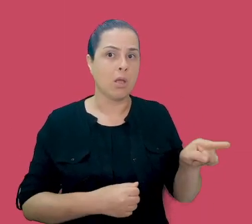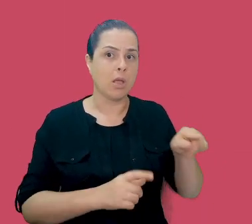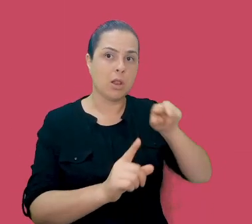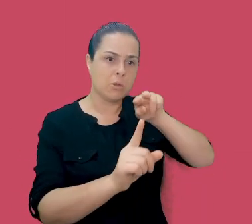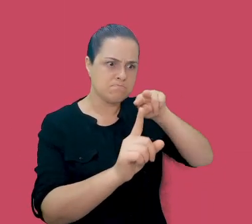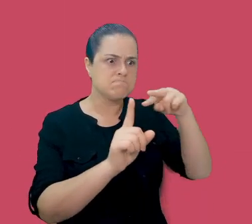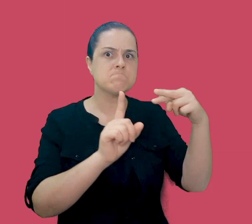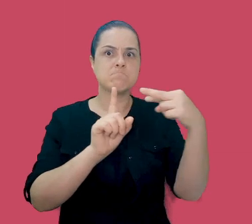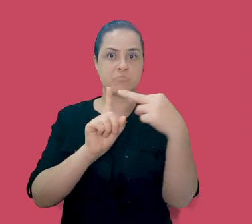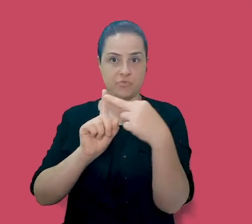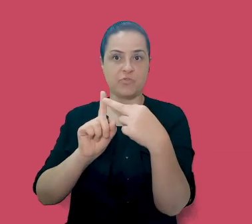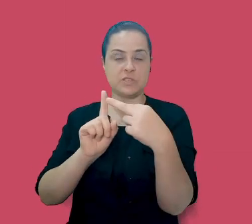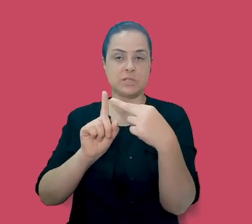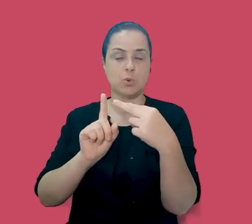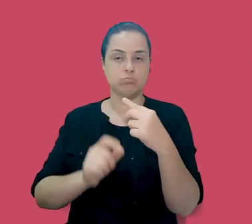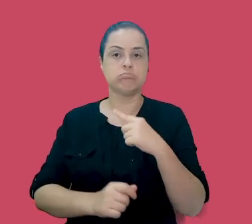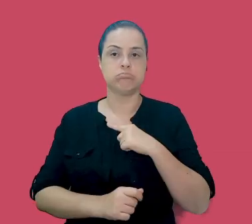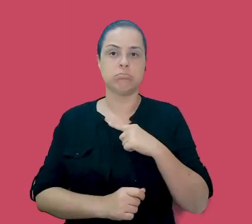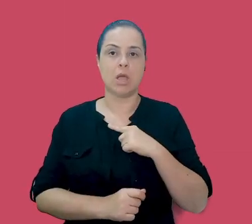super,